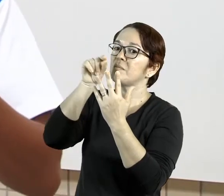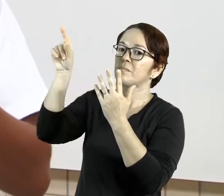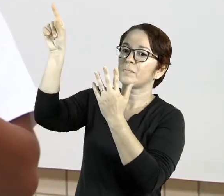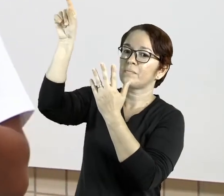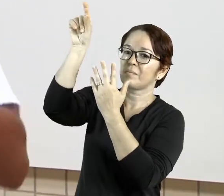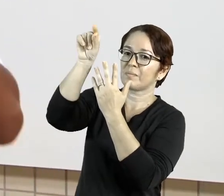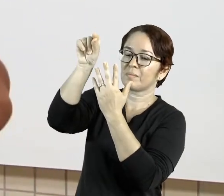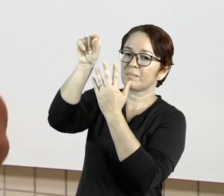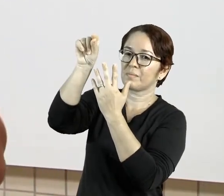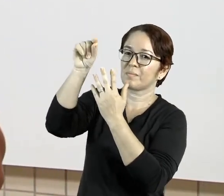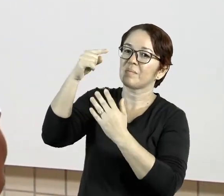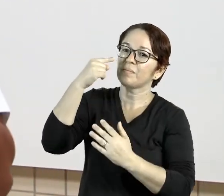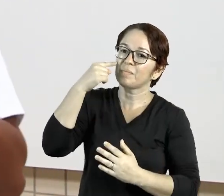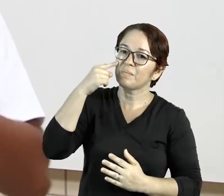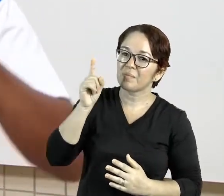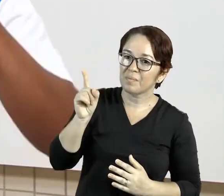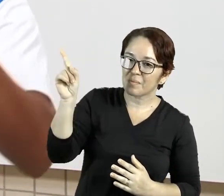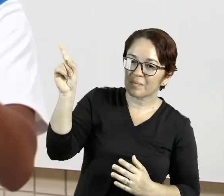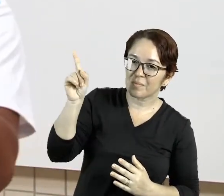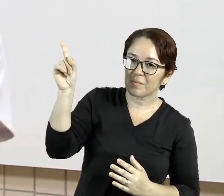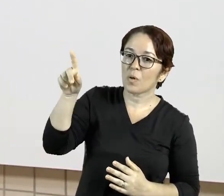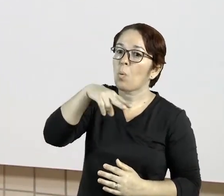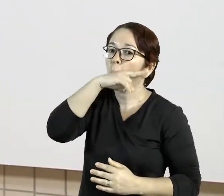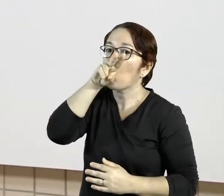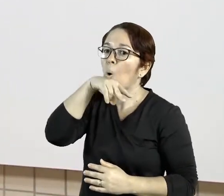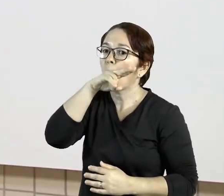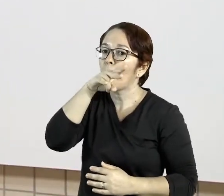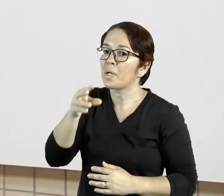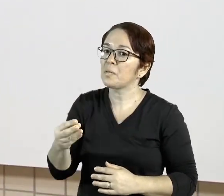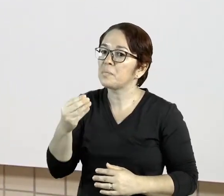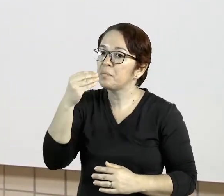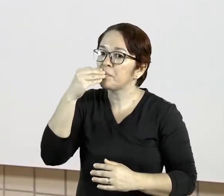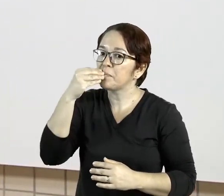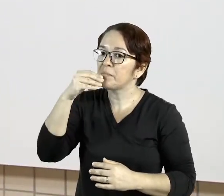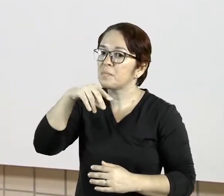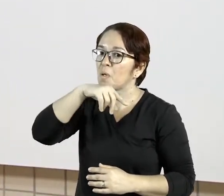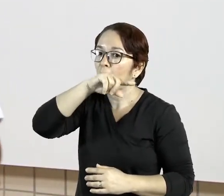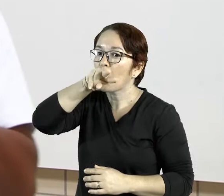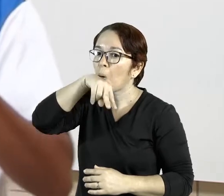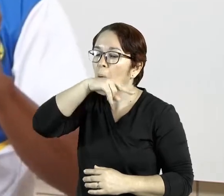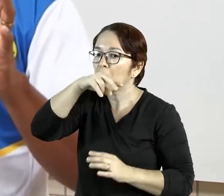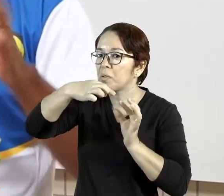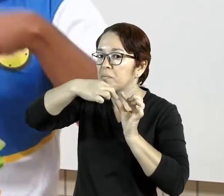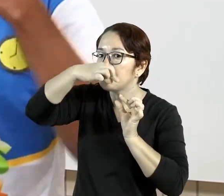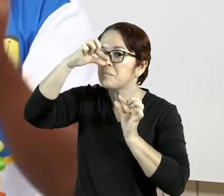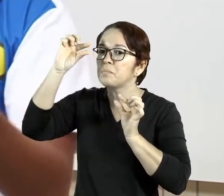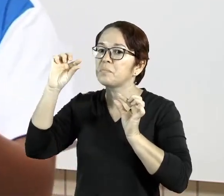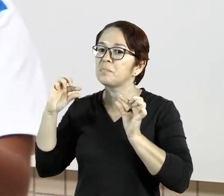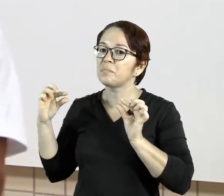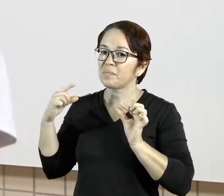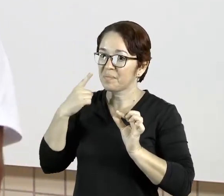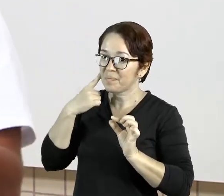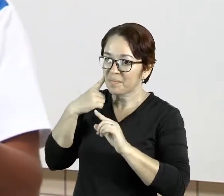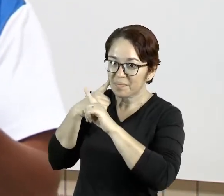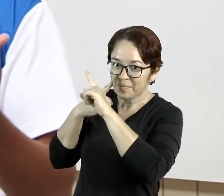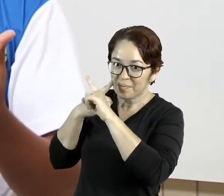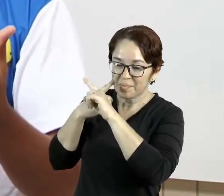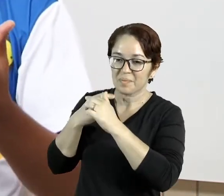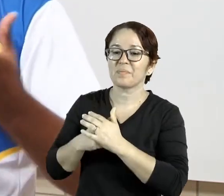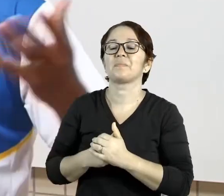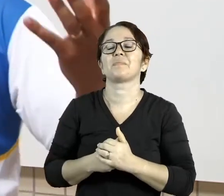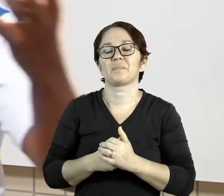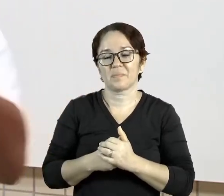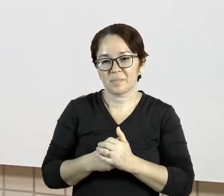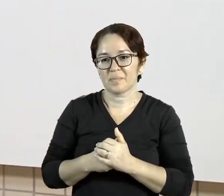garra segurando a cobra e com a cobra no bico. Ali os sacerdotes astecas, eles acreditavam que aquela visão,